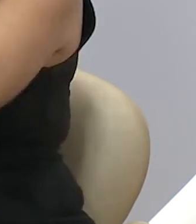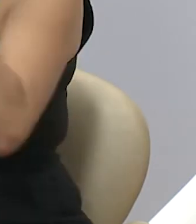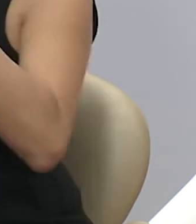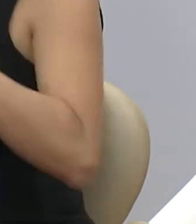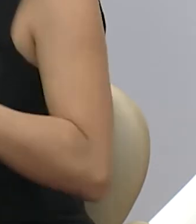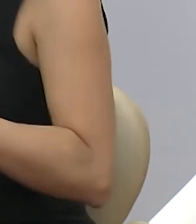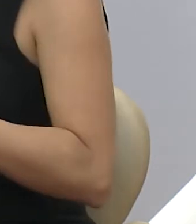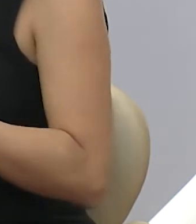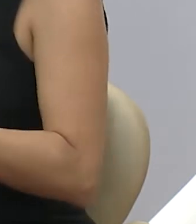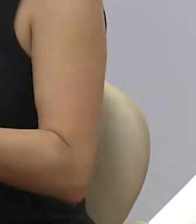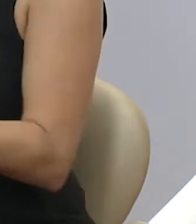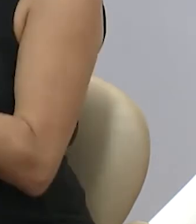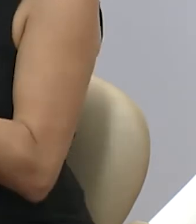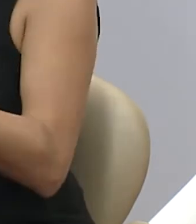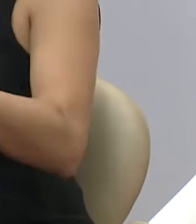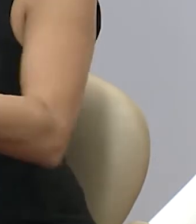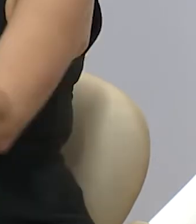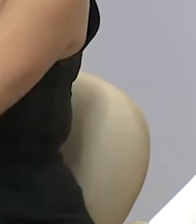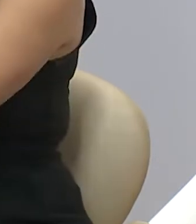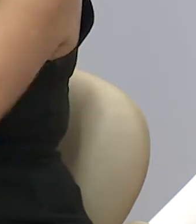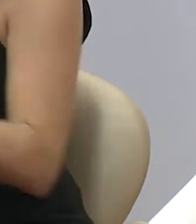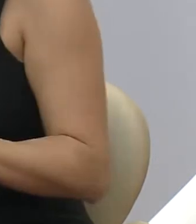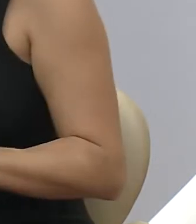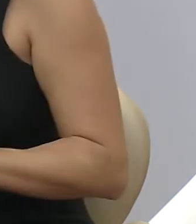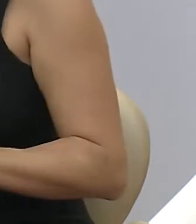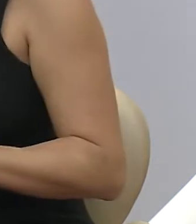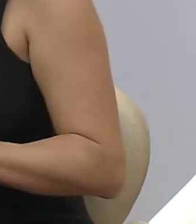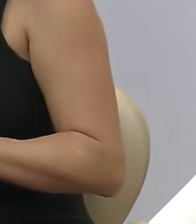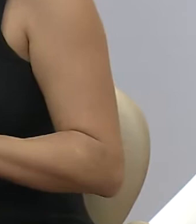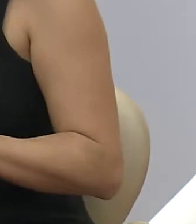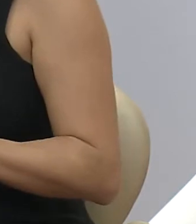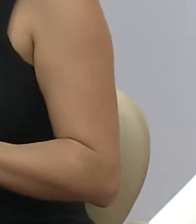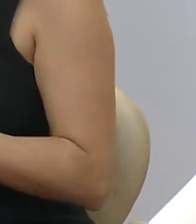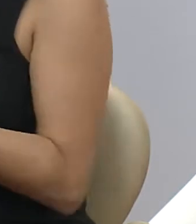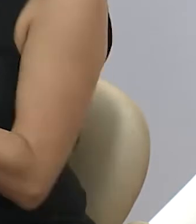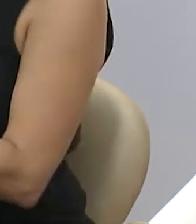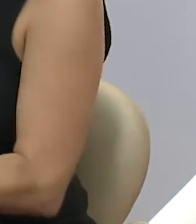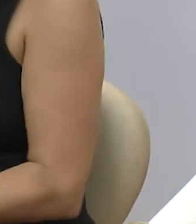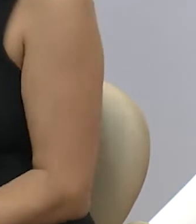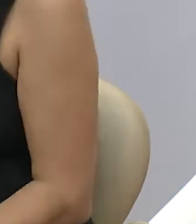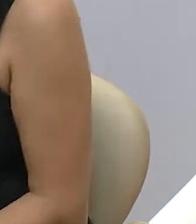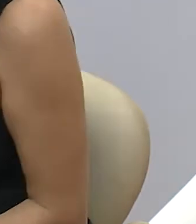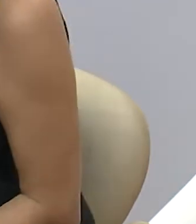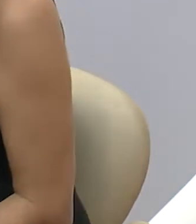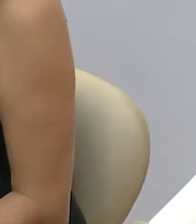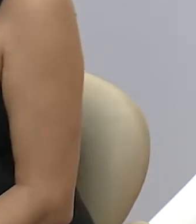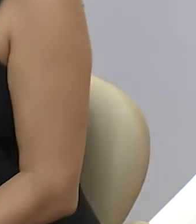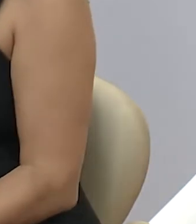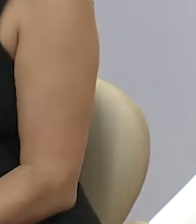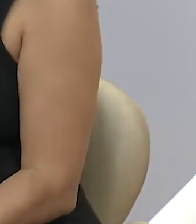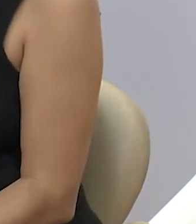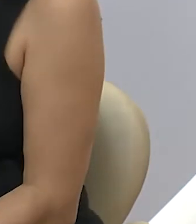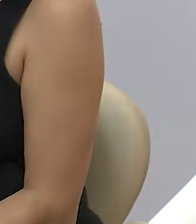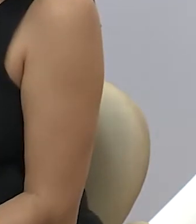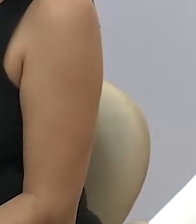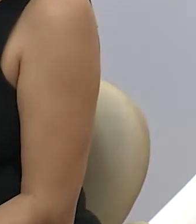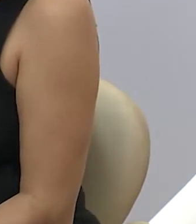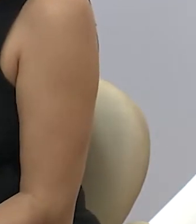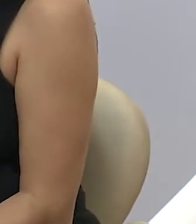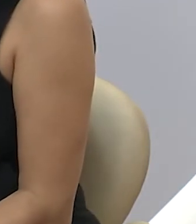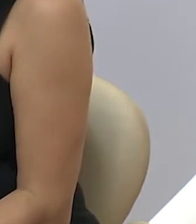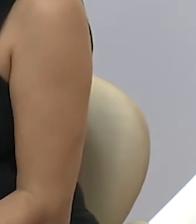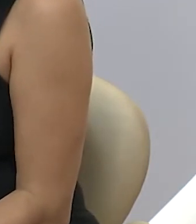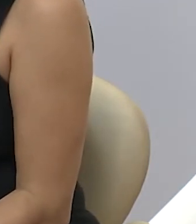da legislação de que esses espaços tenham intérpretes de Libras, né? Isso é porque os editais hoje em dia